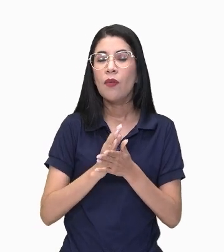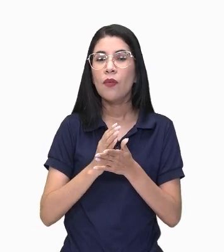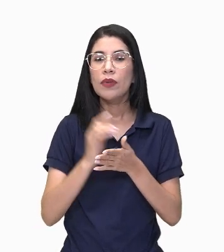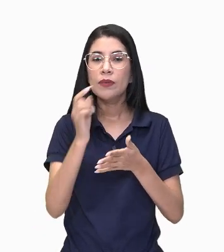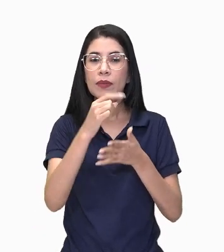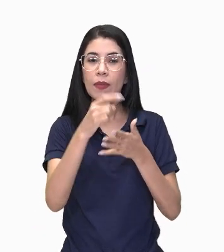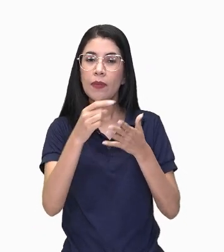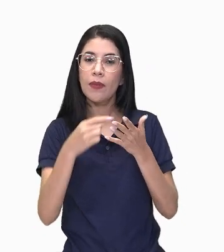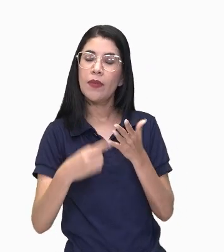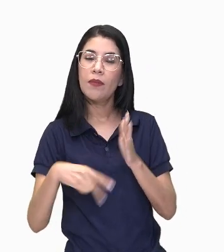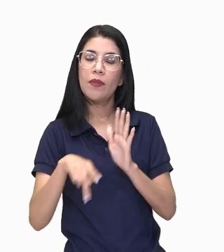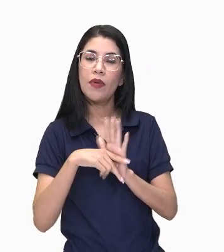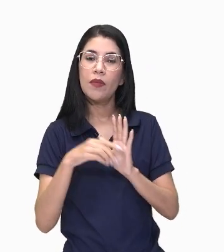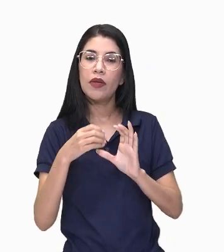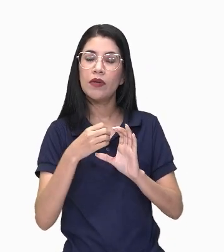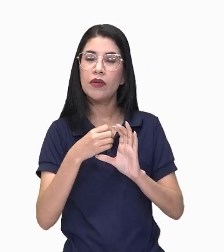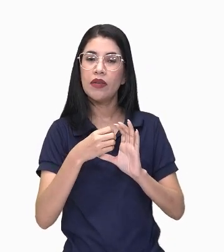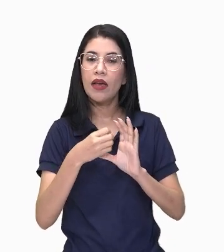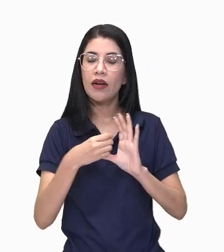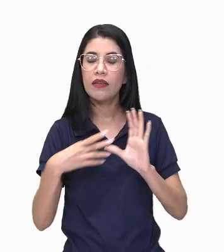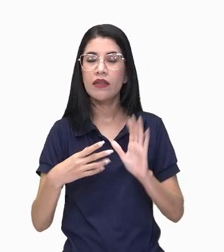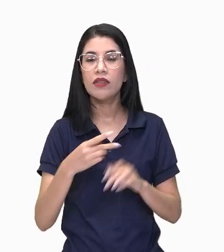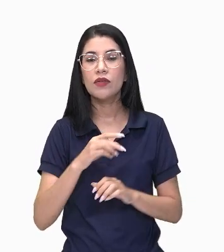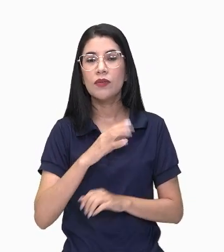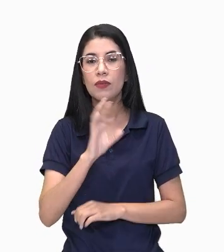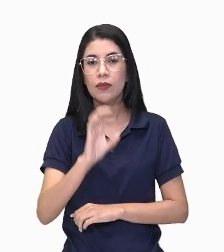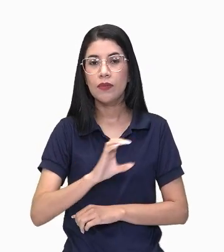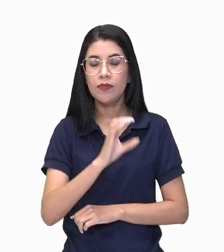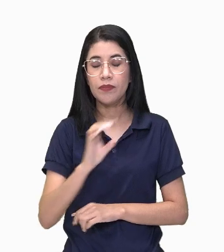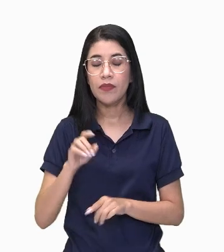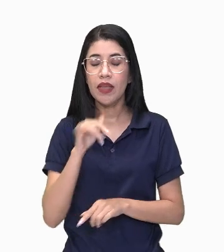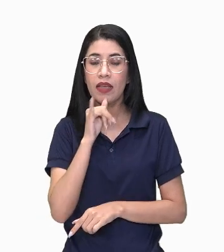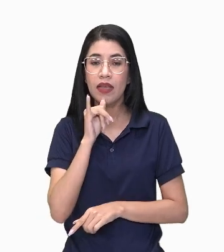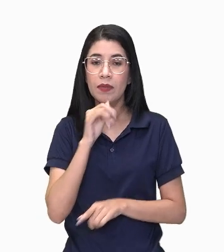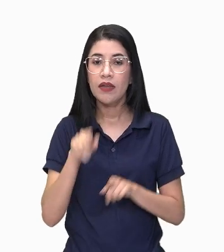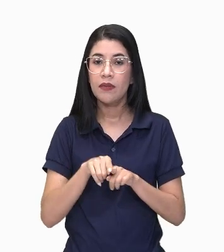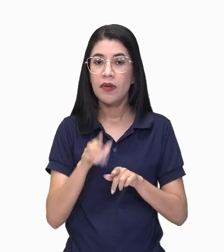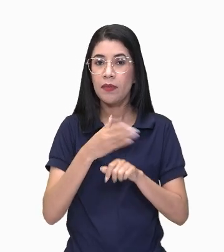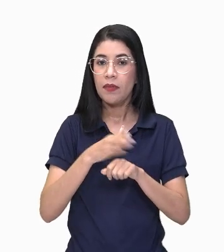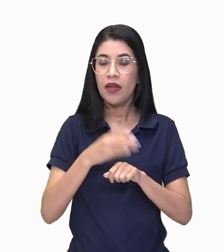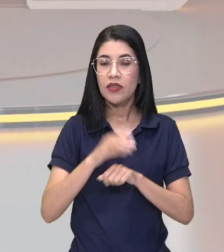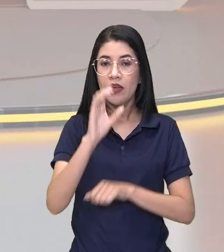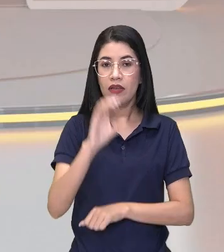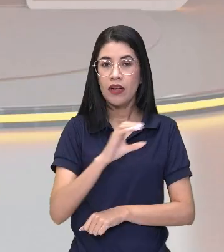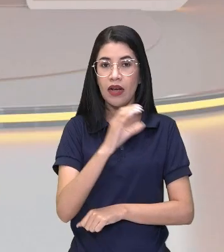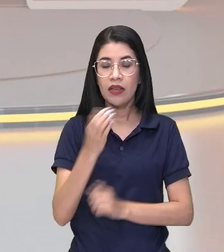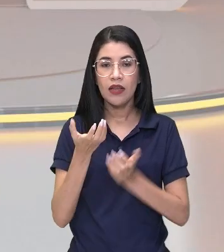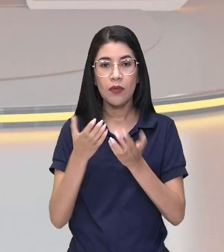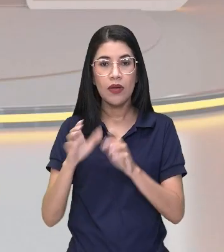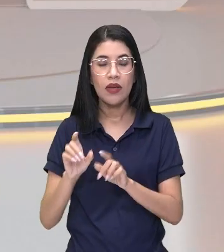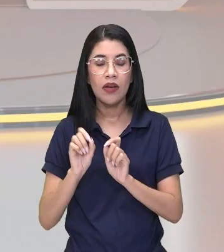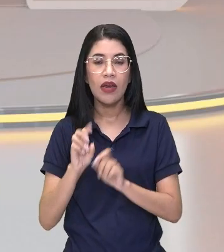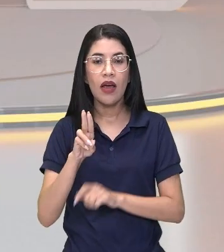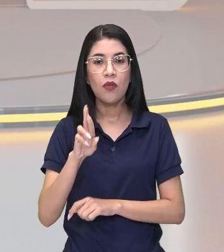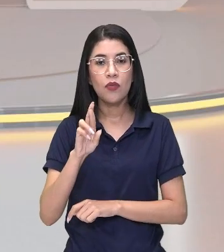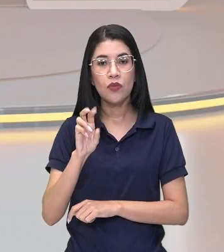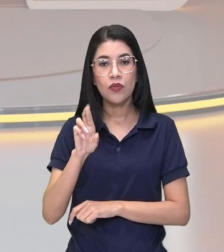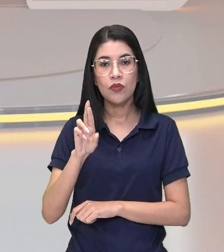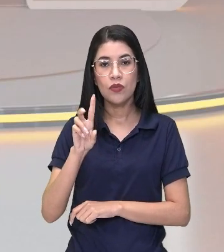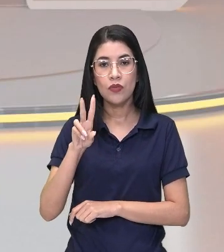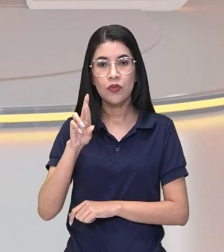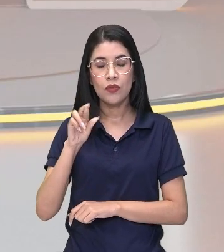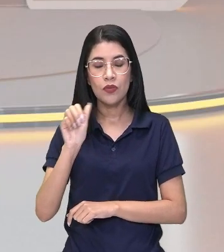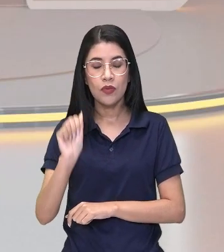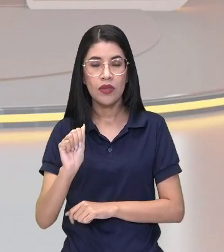gente. E uma dessas práticas que a Igreja Católica condenava era justamente o que a gente conhece como usura. O que vem